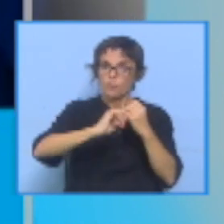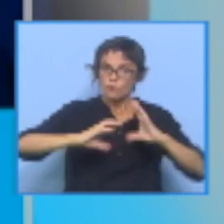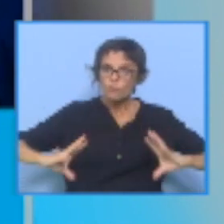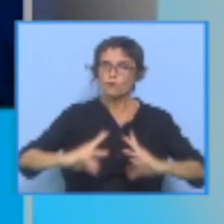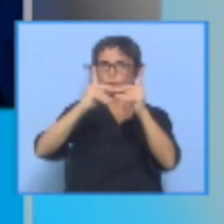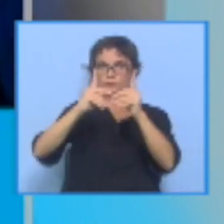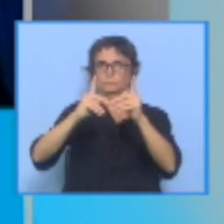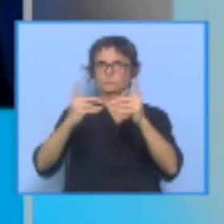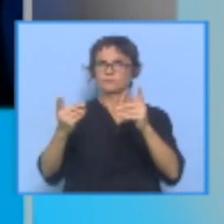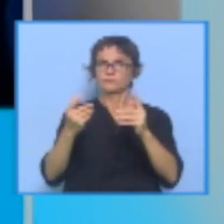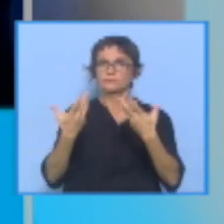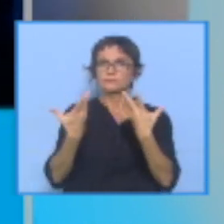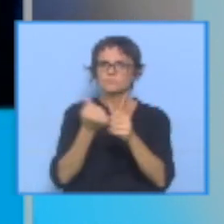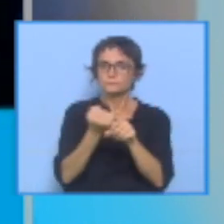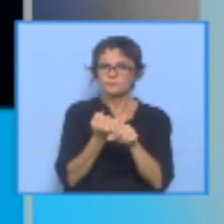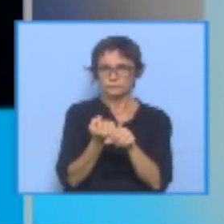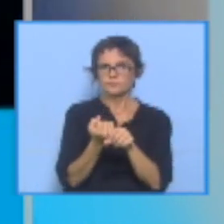e não